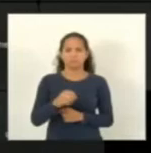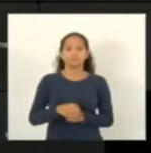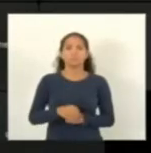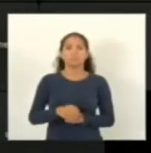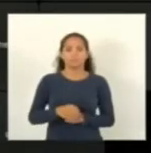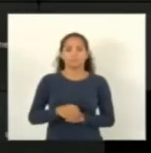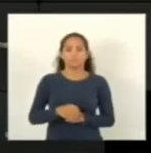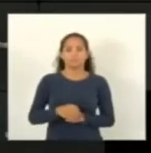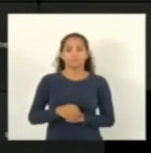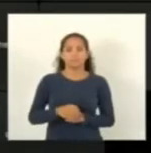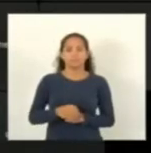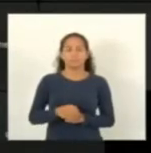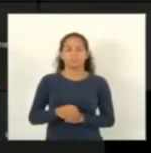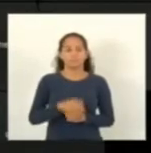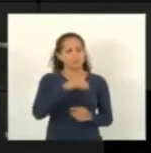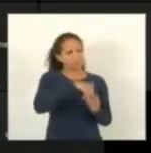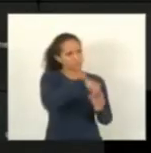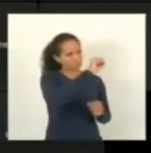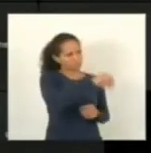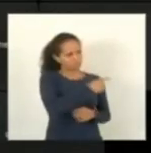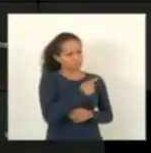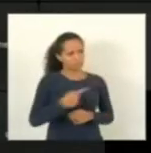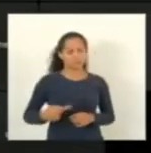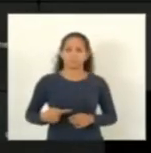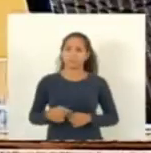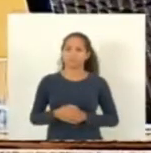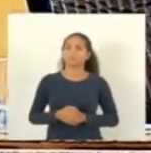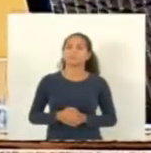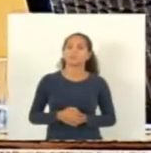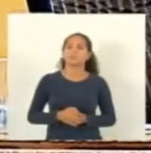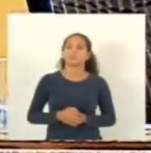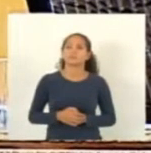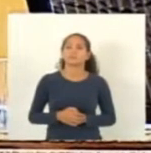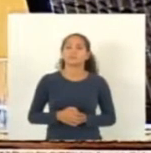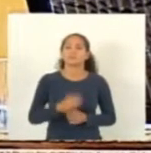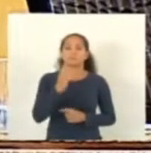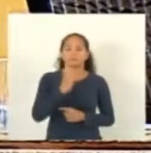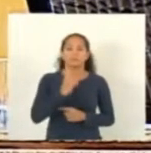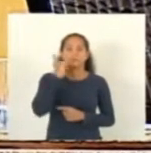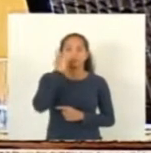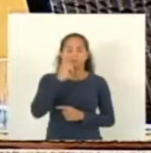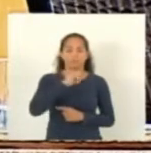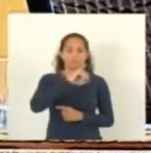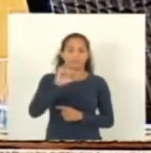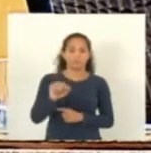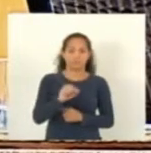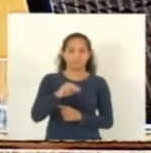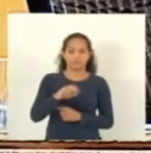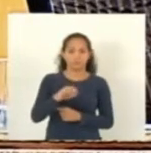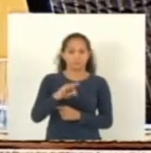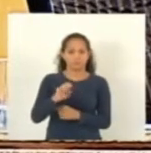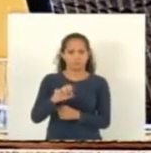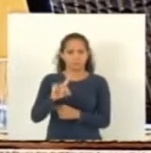deputado Irine Lopes vota vota sim deputado Janete de Sá